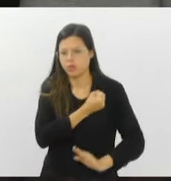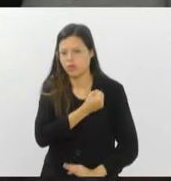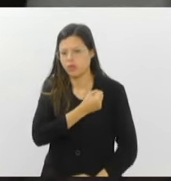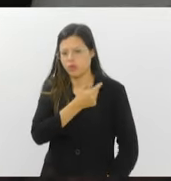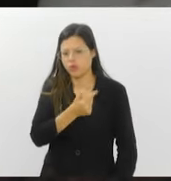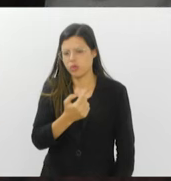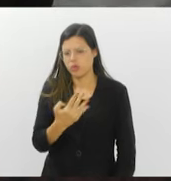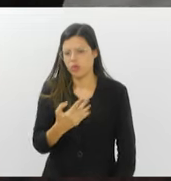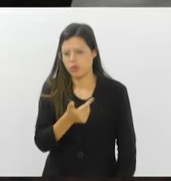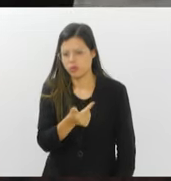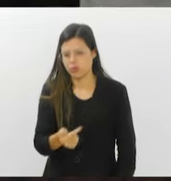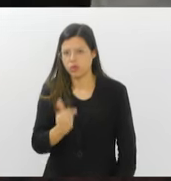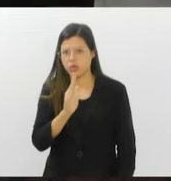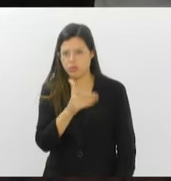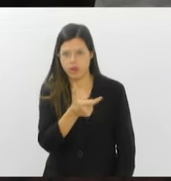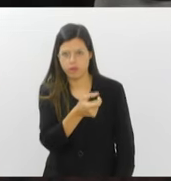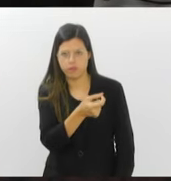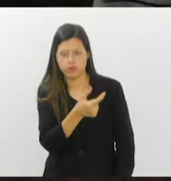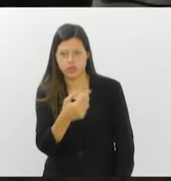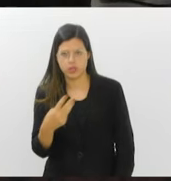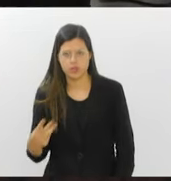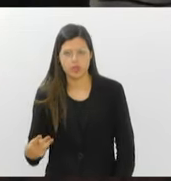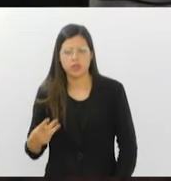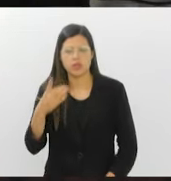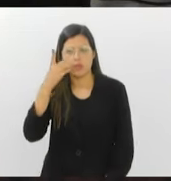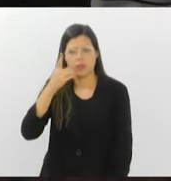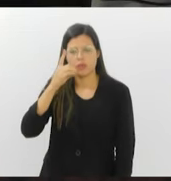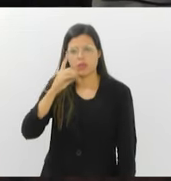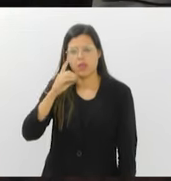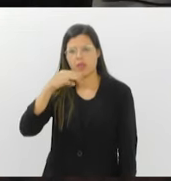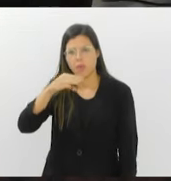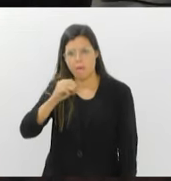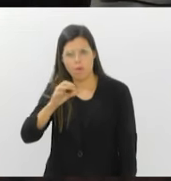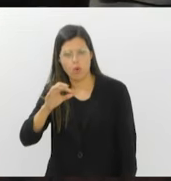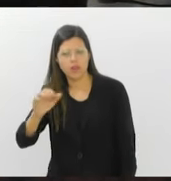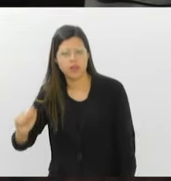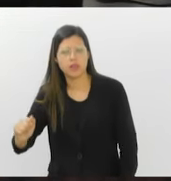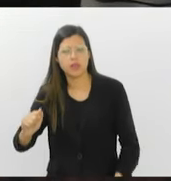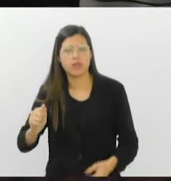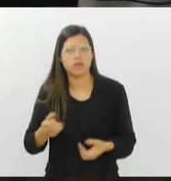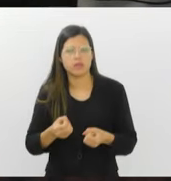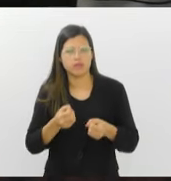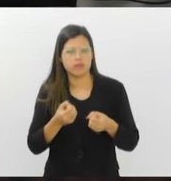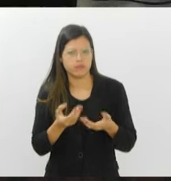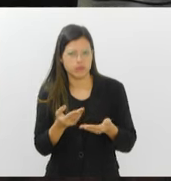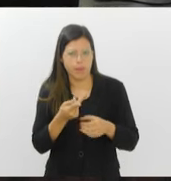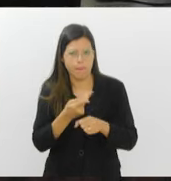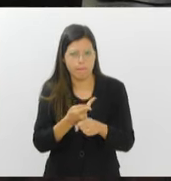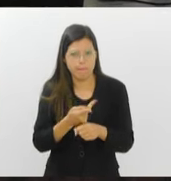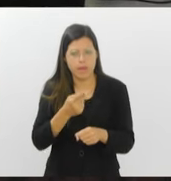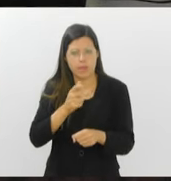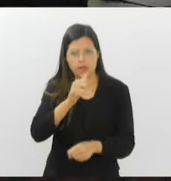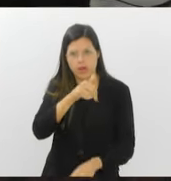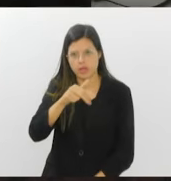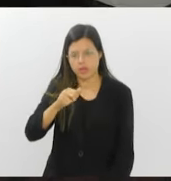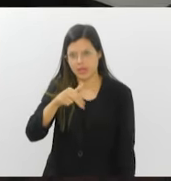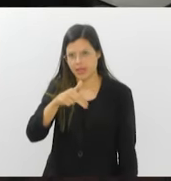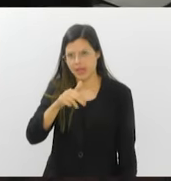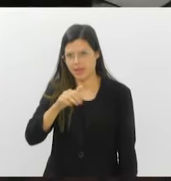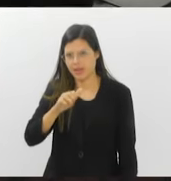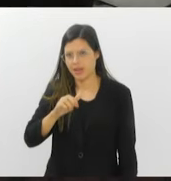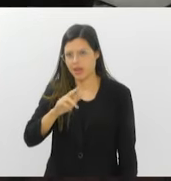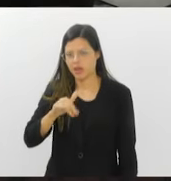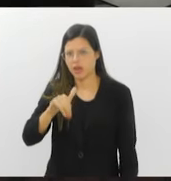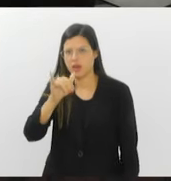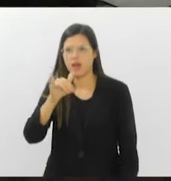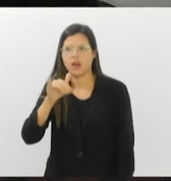242 de 2023, de autoria da deputada Franciane Mota, que concede o prêmio Ana Nery da Saúde ao médico Dr.